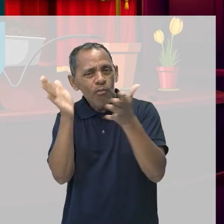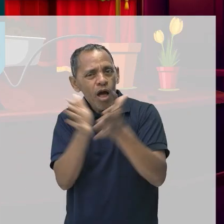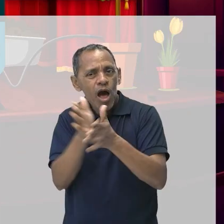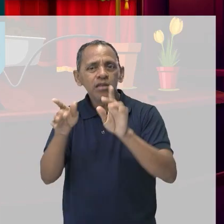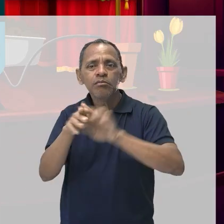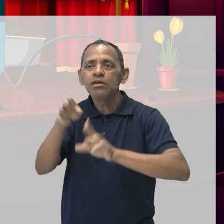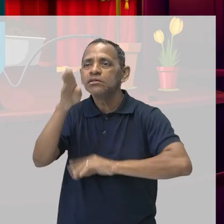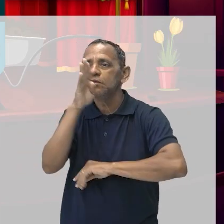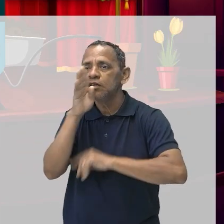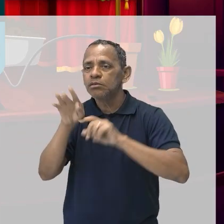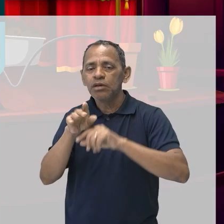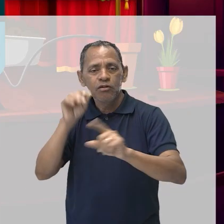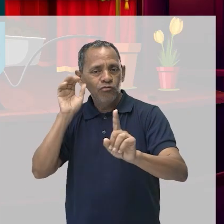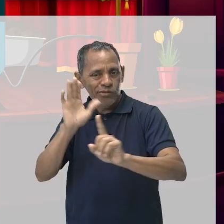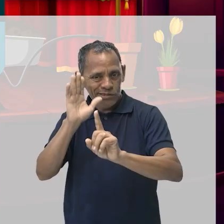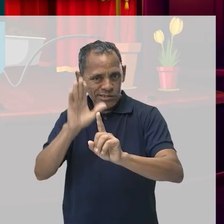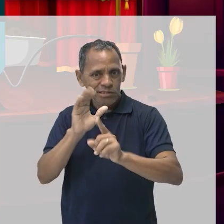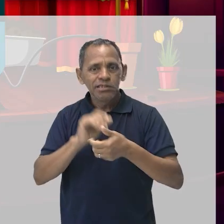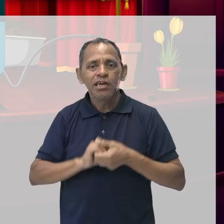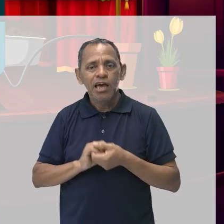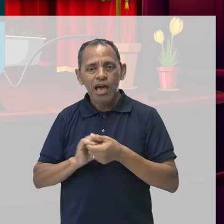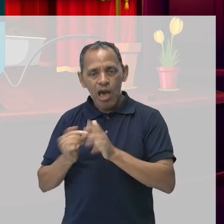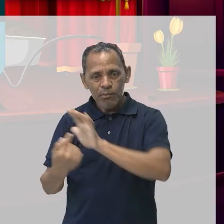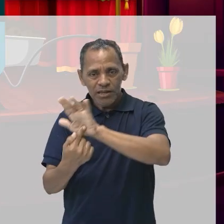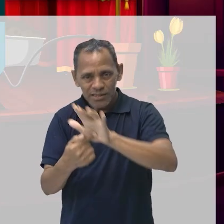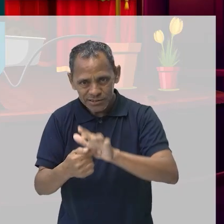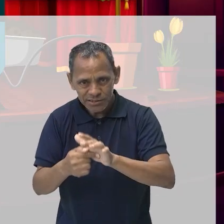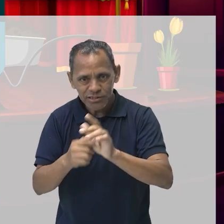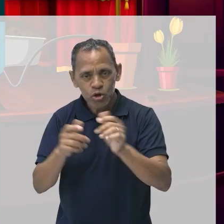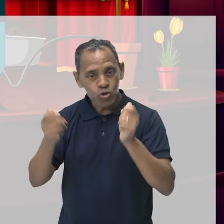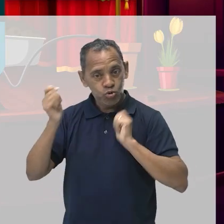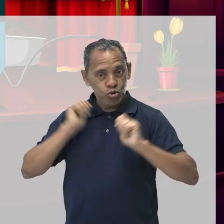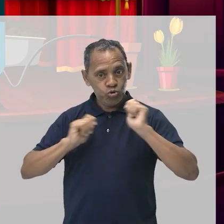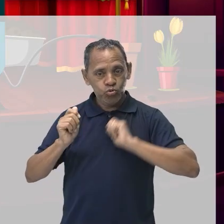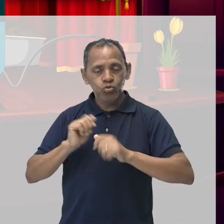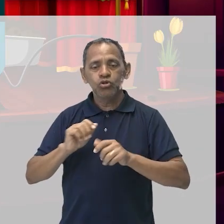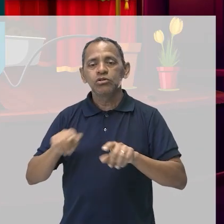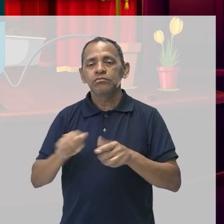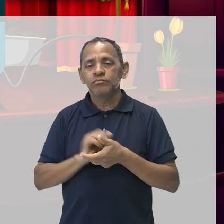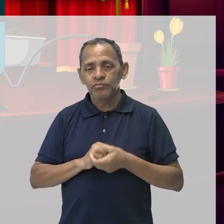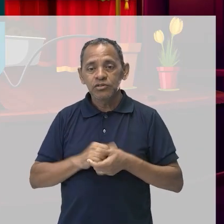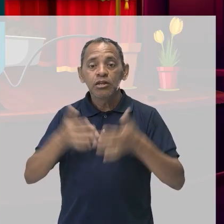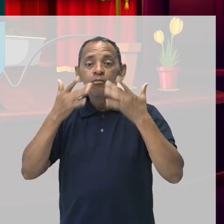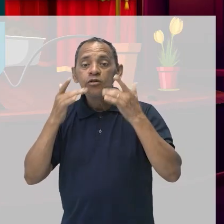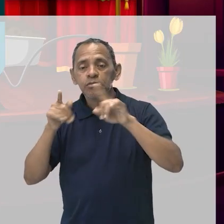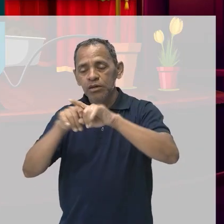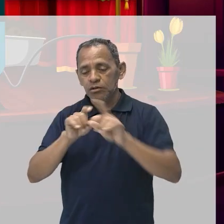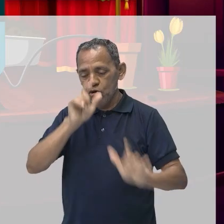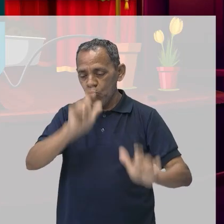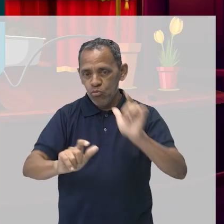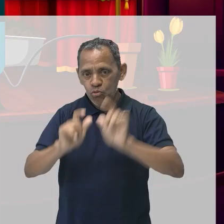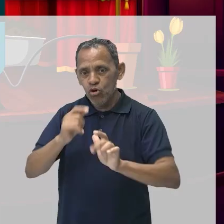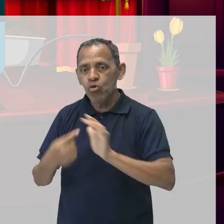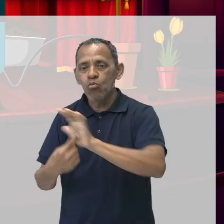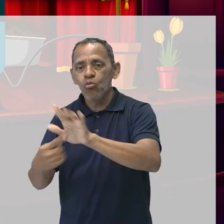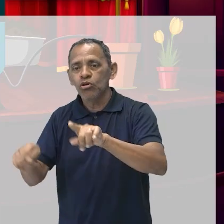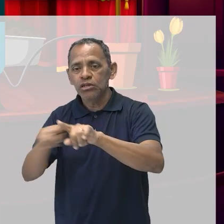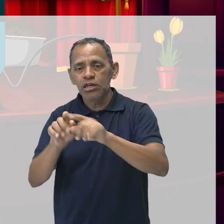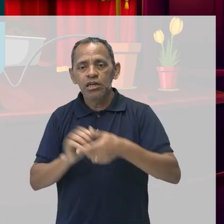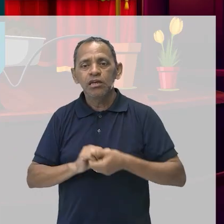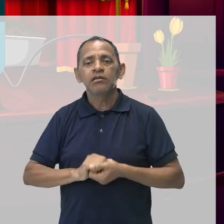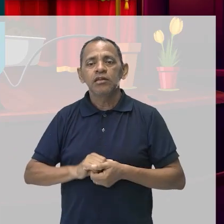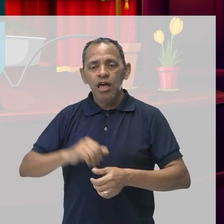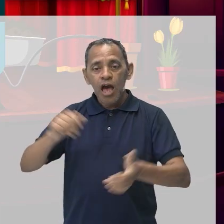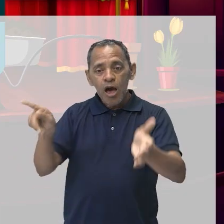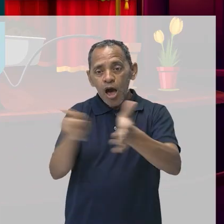influencia a performance dos atores e o andamento da peça. Além disso, o público traz suas próprias interpretações